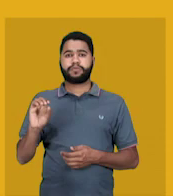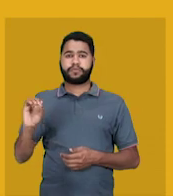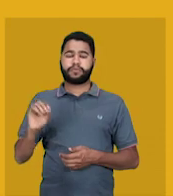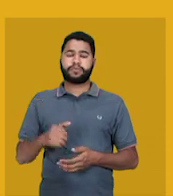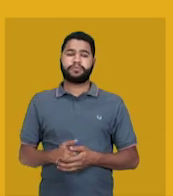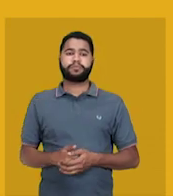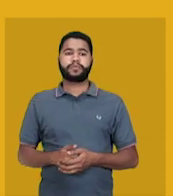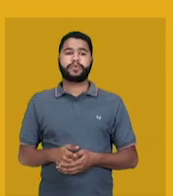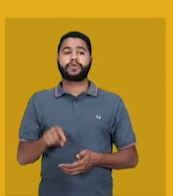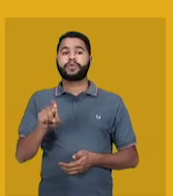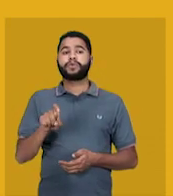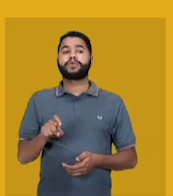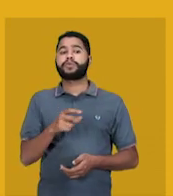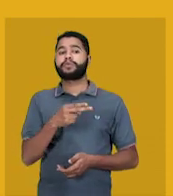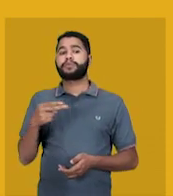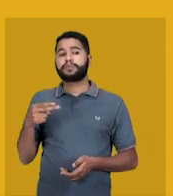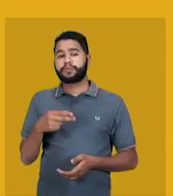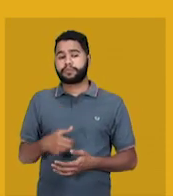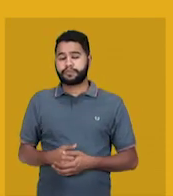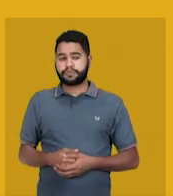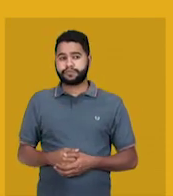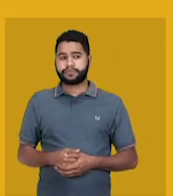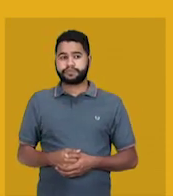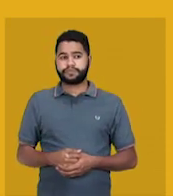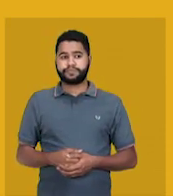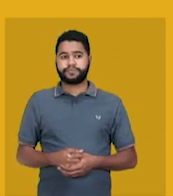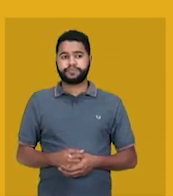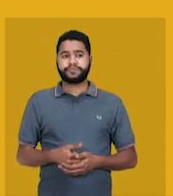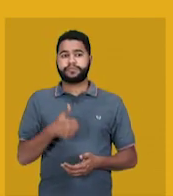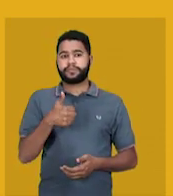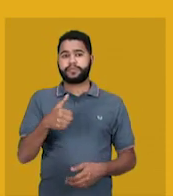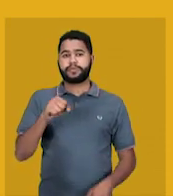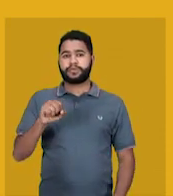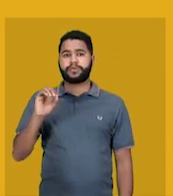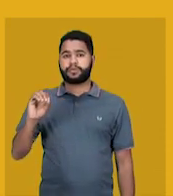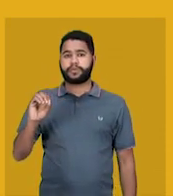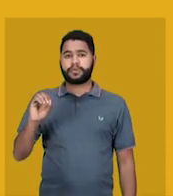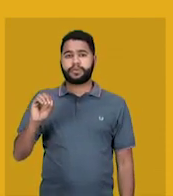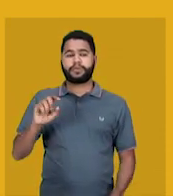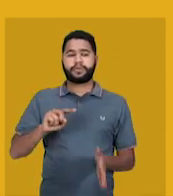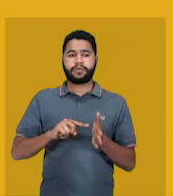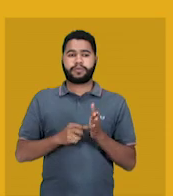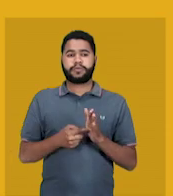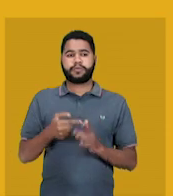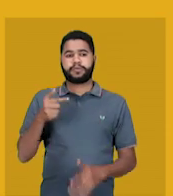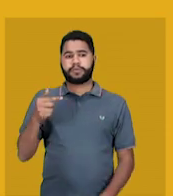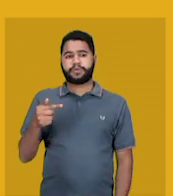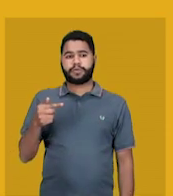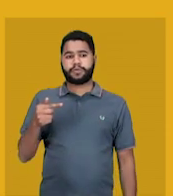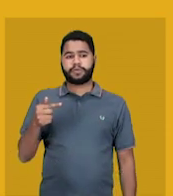então X2 = 180 x76